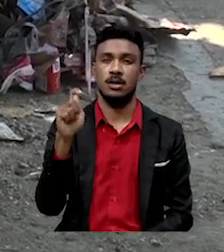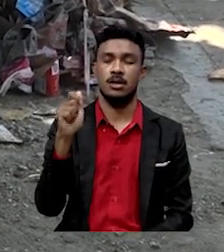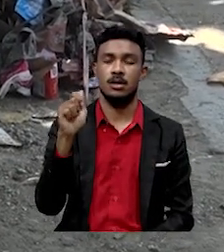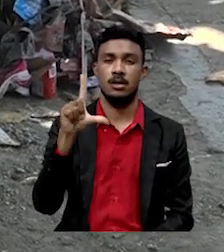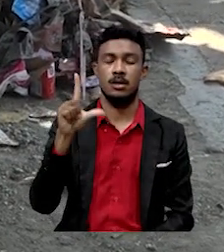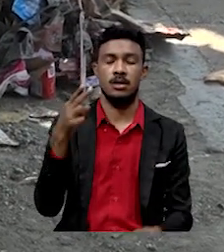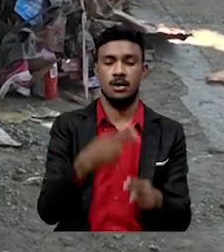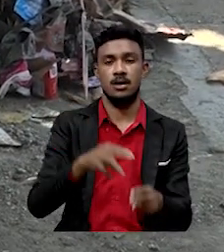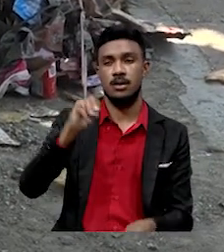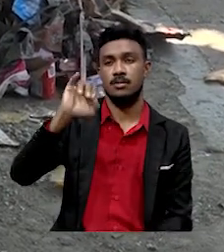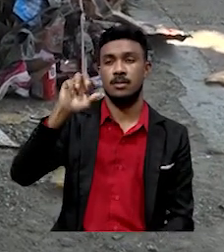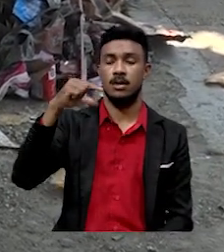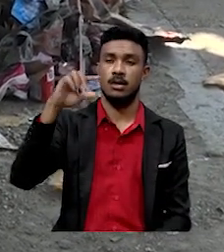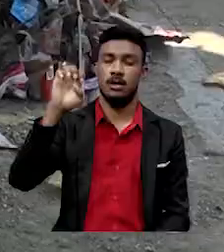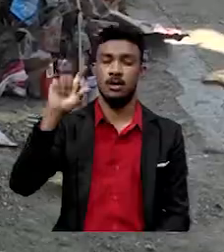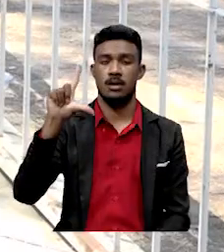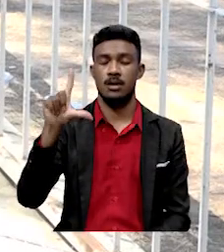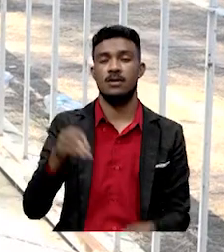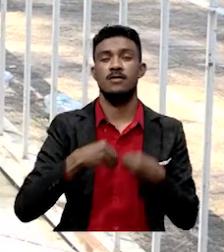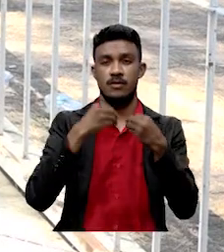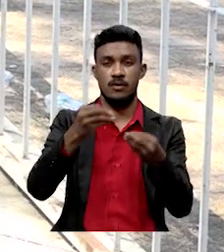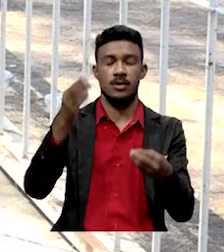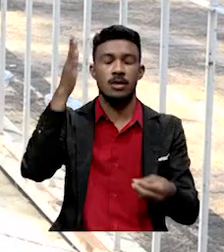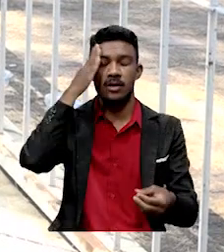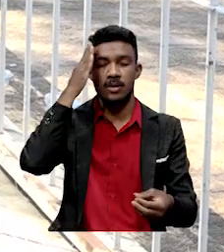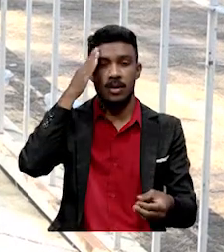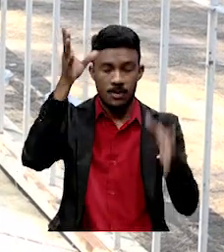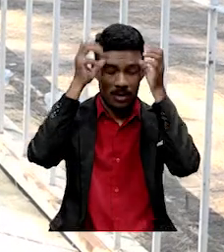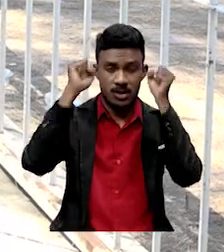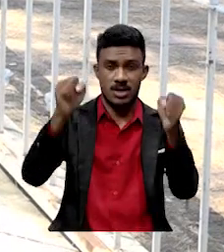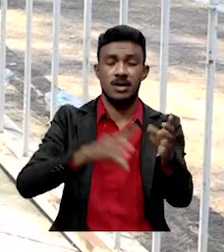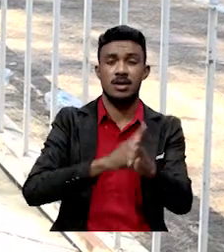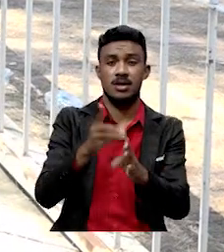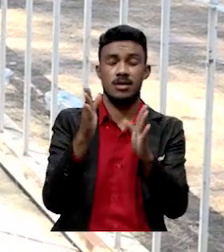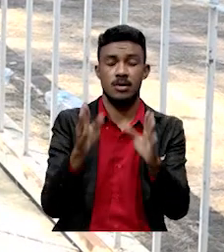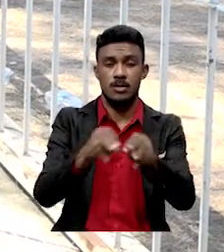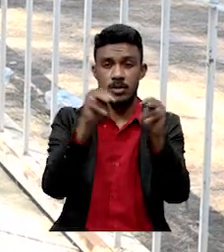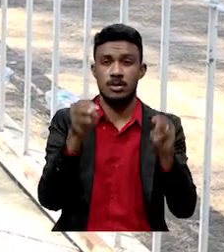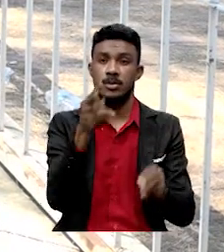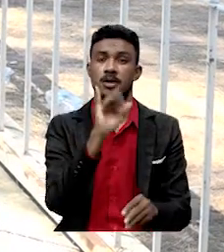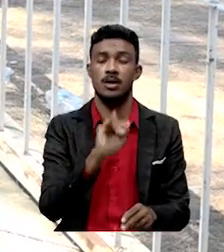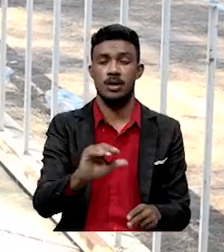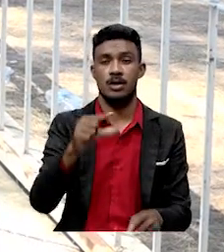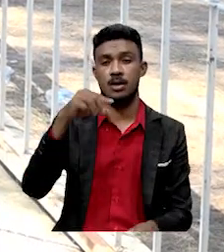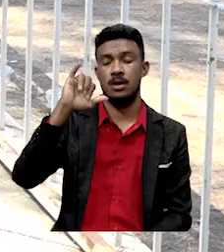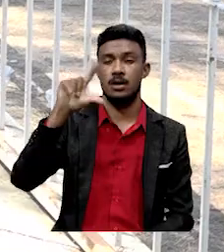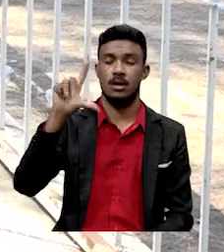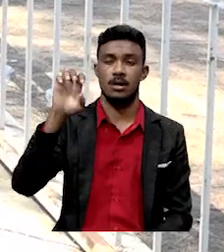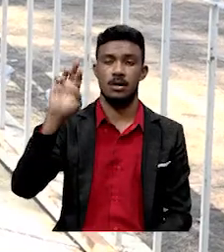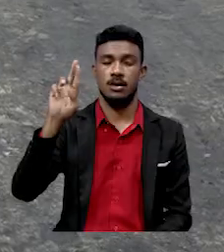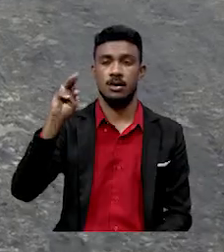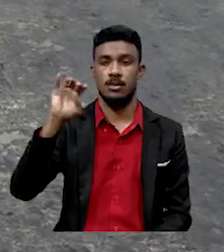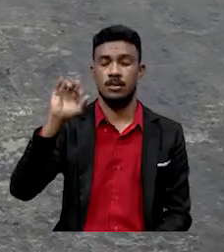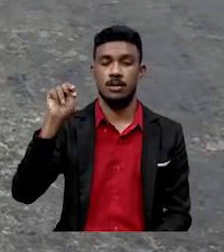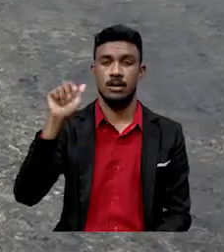de Carvalho, foi na instrução ba Presidente e Autoridade do Município dele, Guilhermina Filomena Saldanha Ribeiro, a tua luga tan